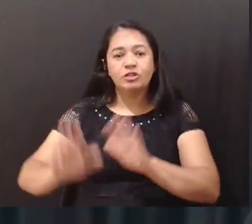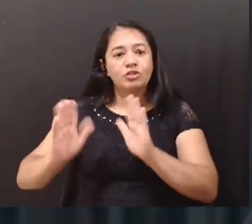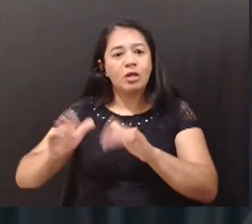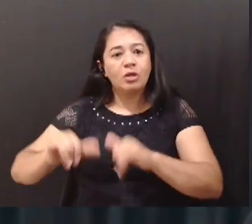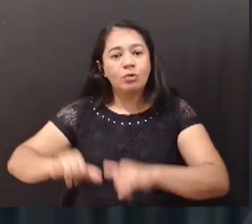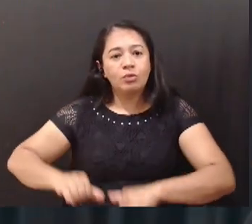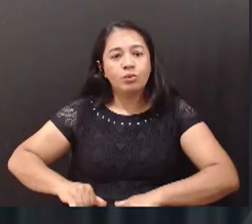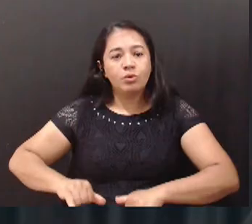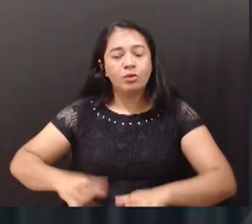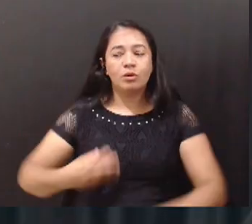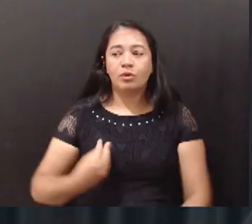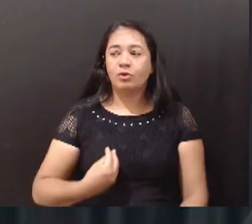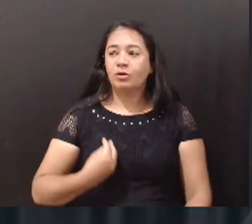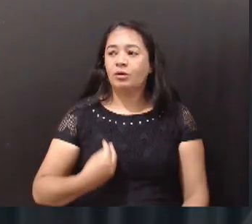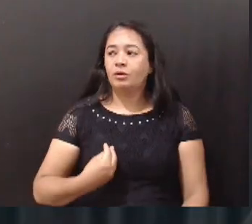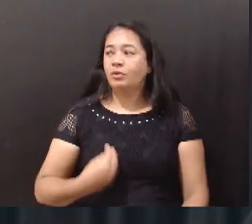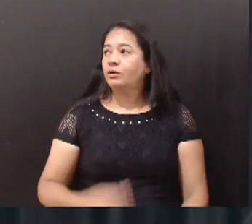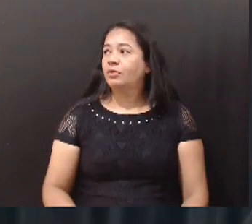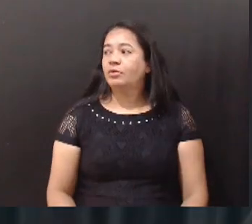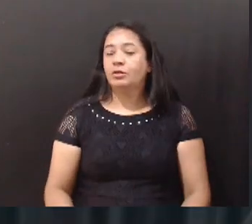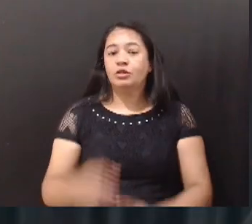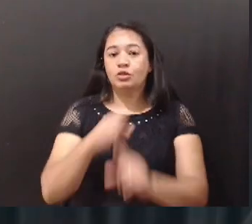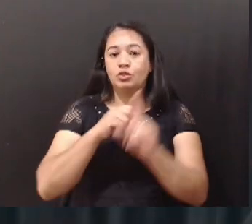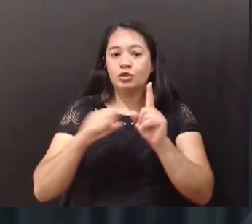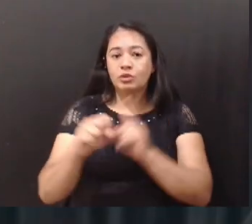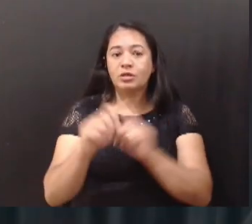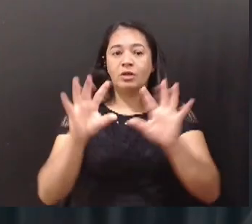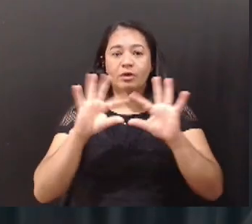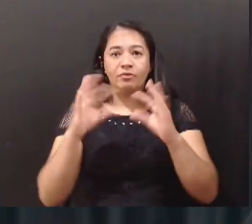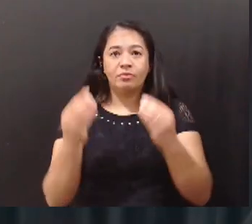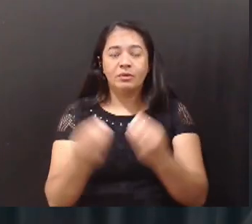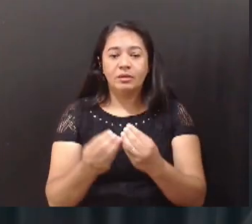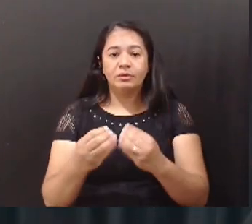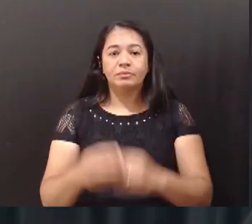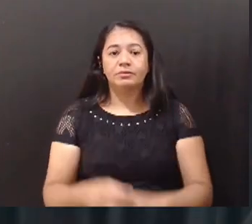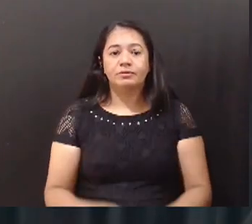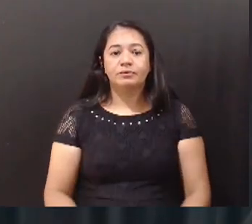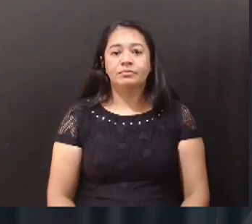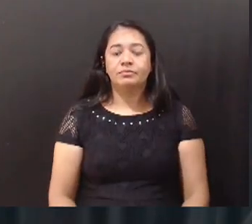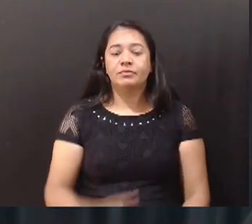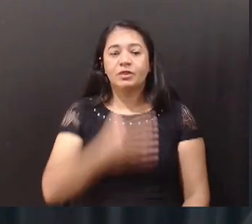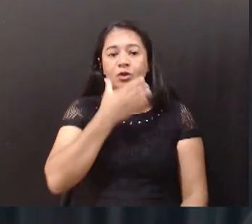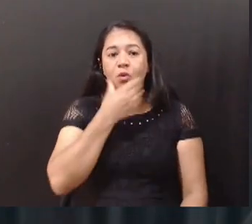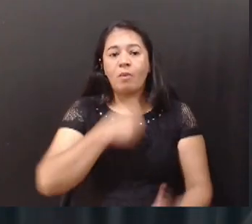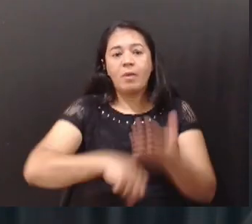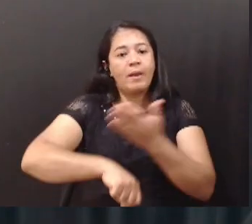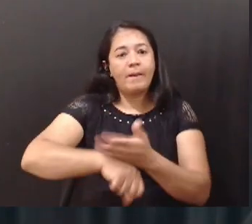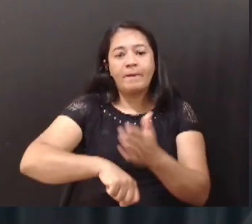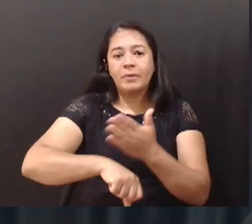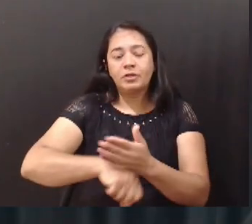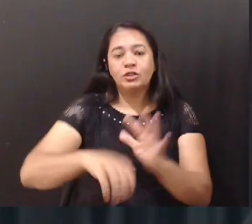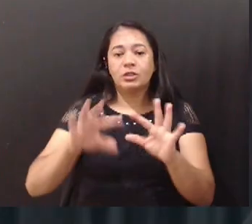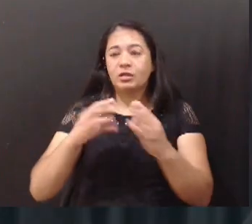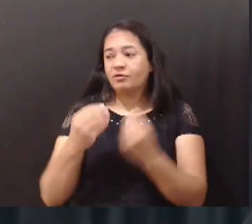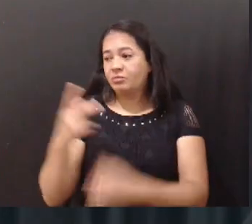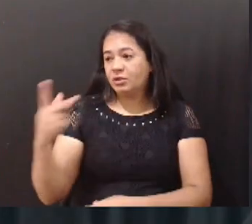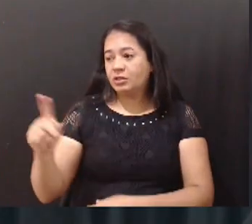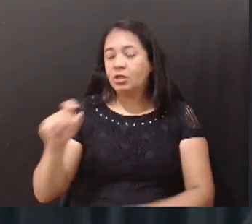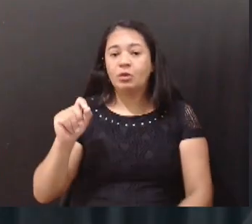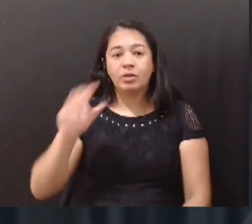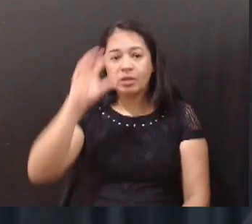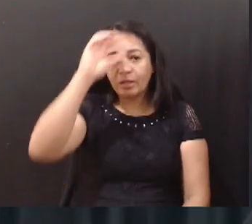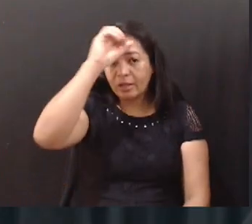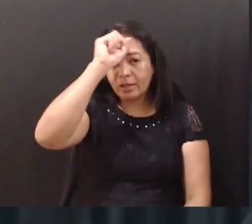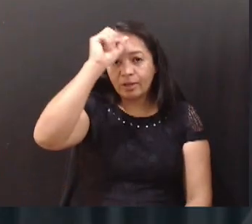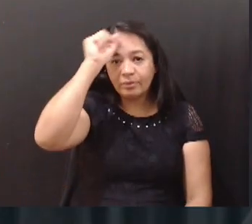vida, sociais e parentais. Então, ele vai reproduzir na família dele o que ele aprendeu. E ele não